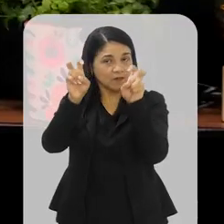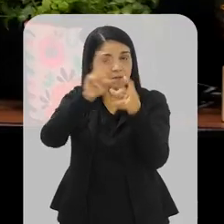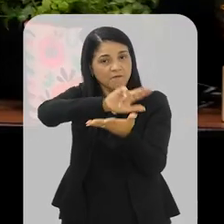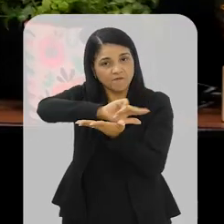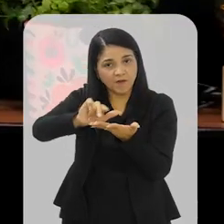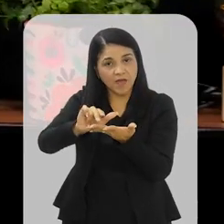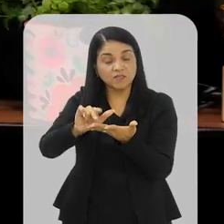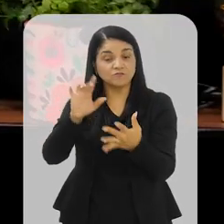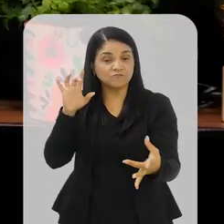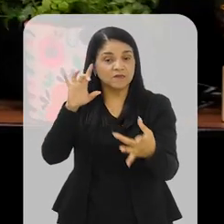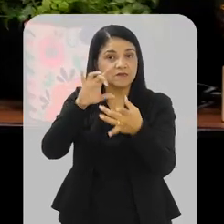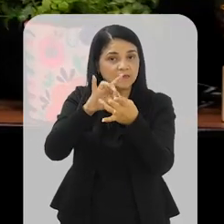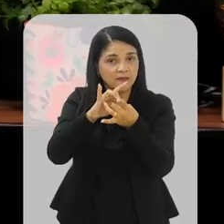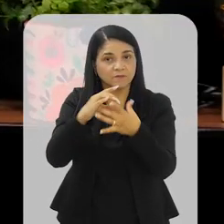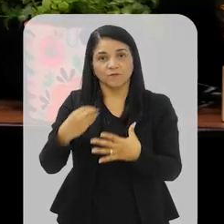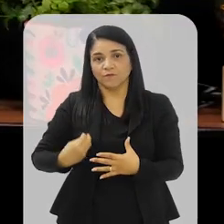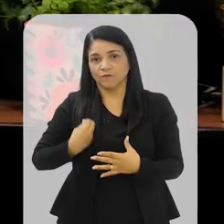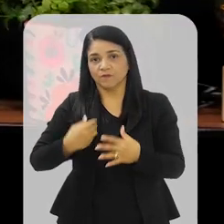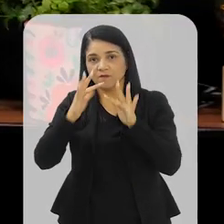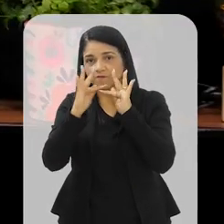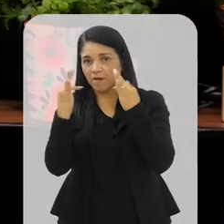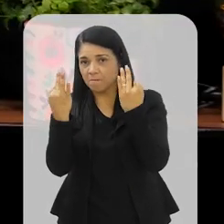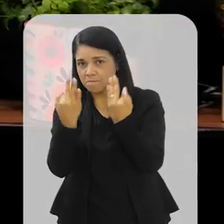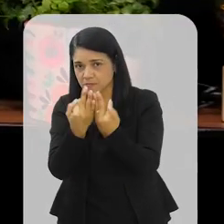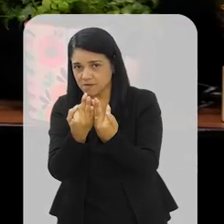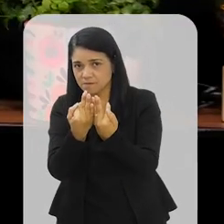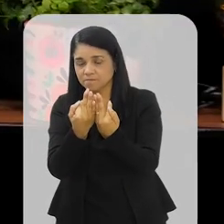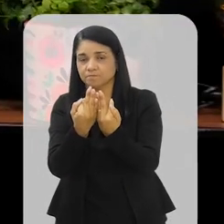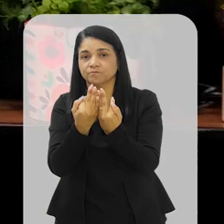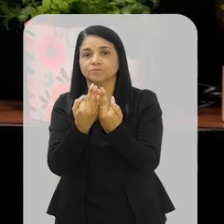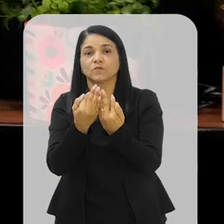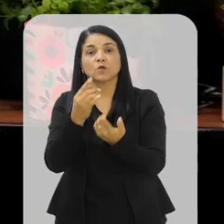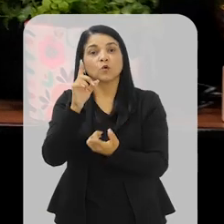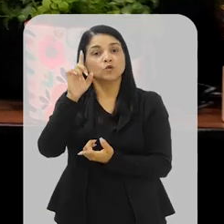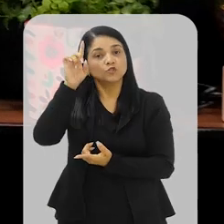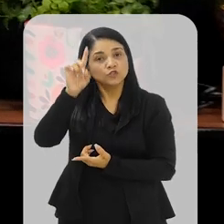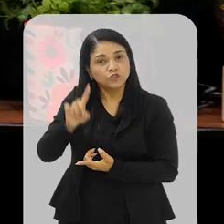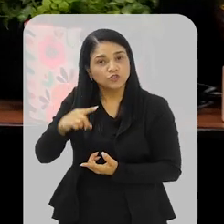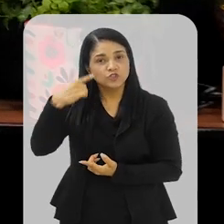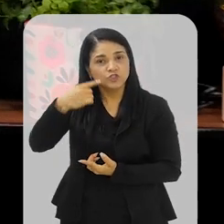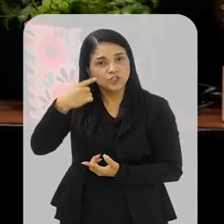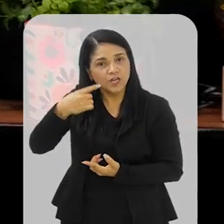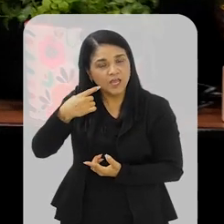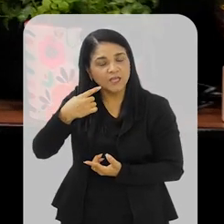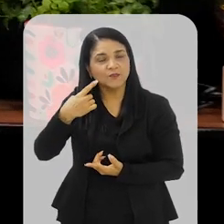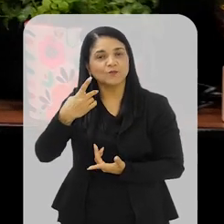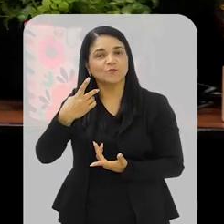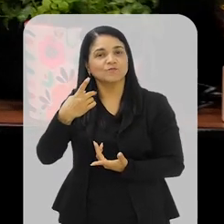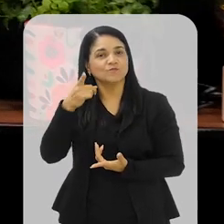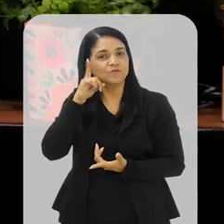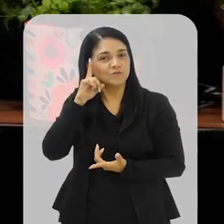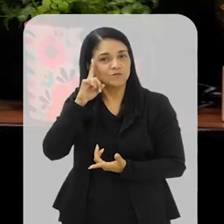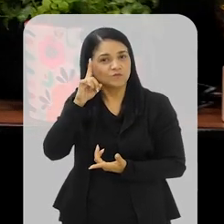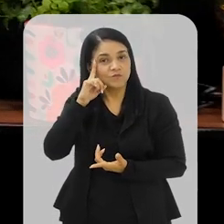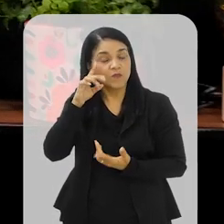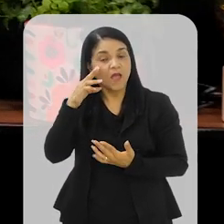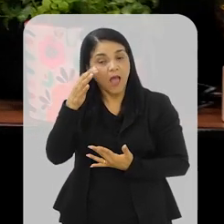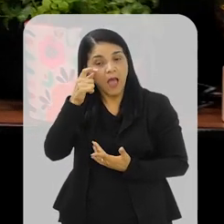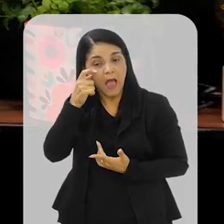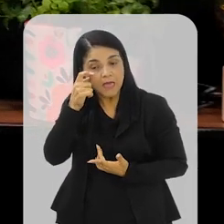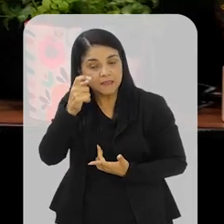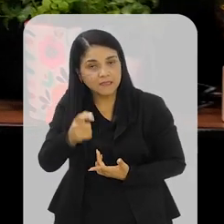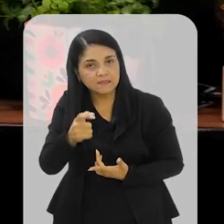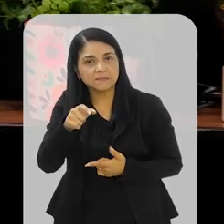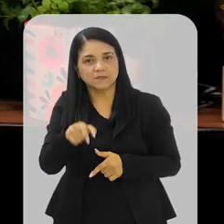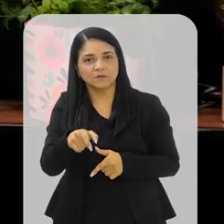temas ligados à Vida das famílias em geral à própria questão do direito no seu dia a dia eh